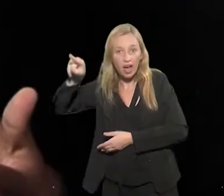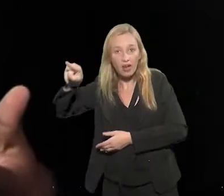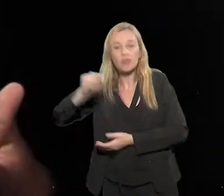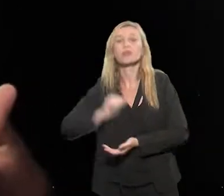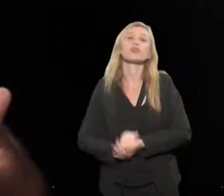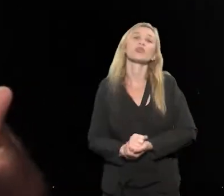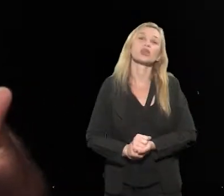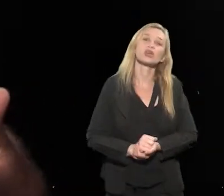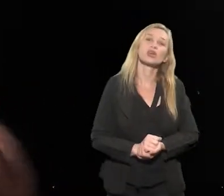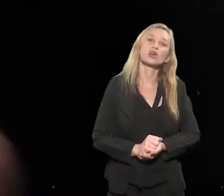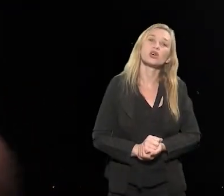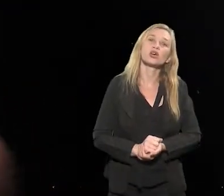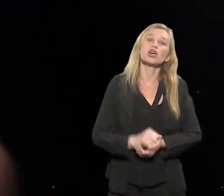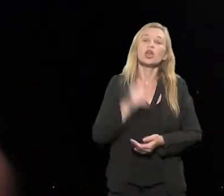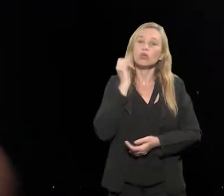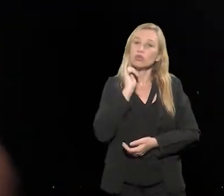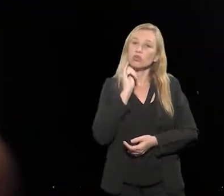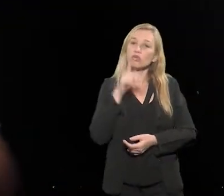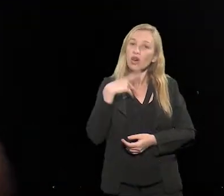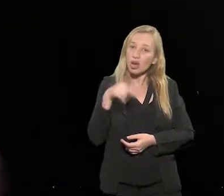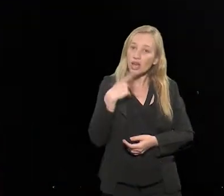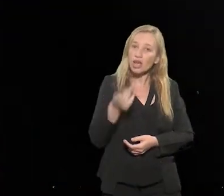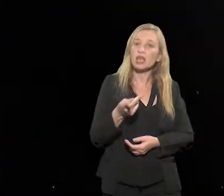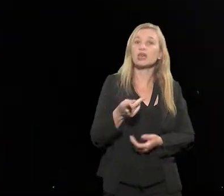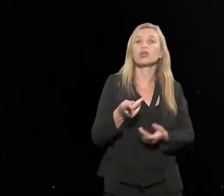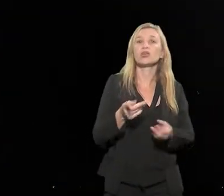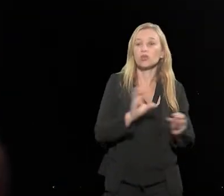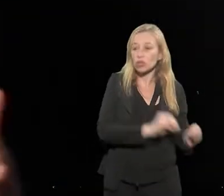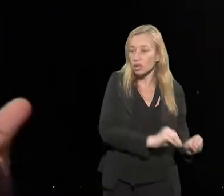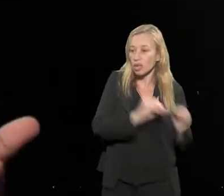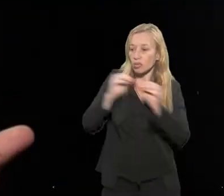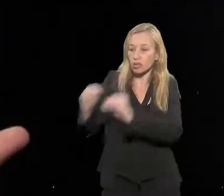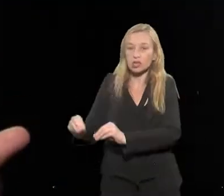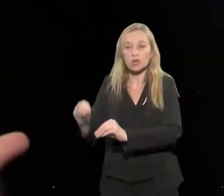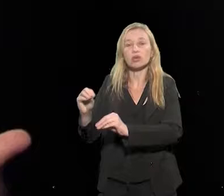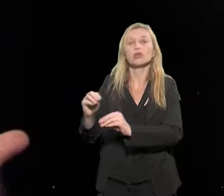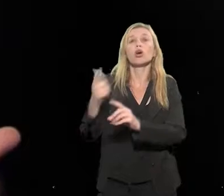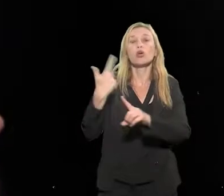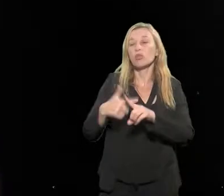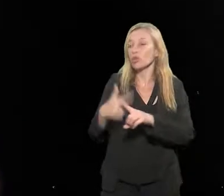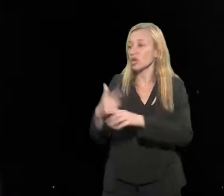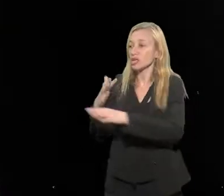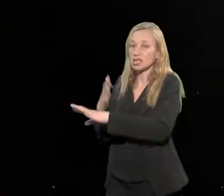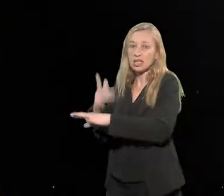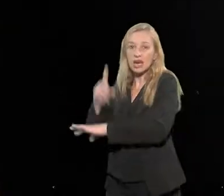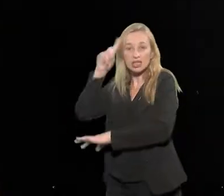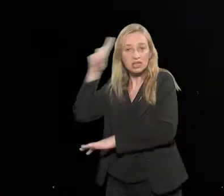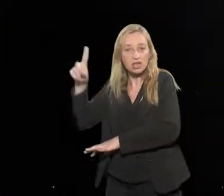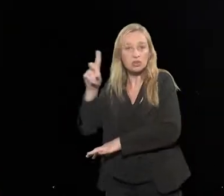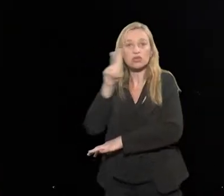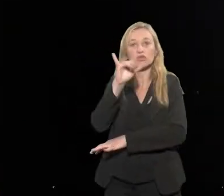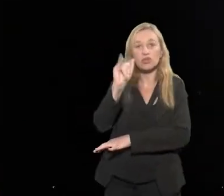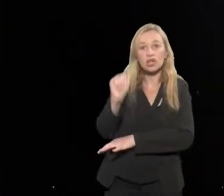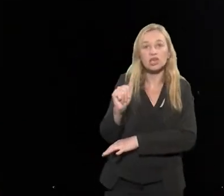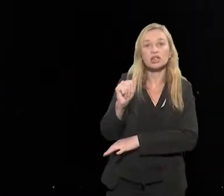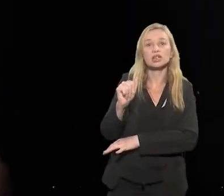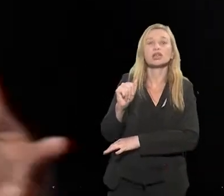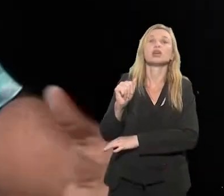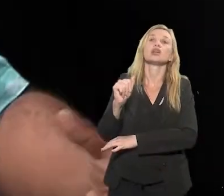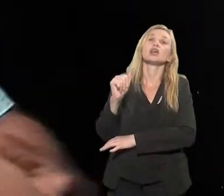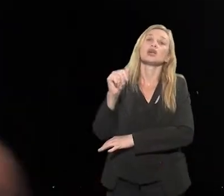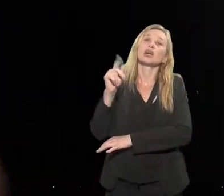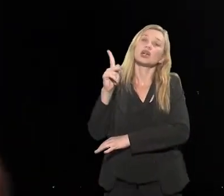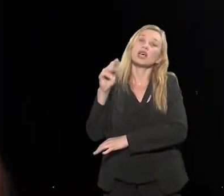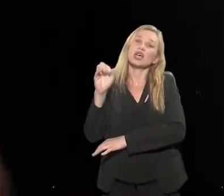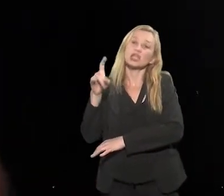Aliança eu contei um pouco da remoção, porque Cidade de Deus, Vila Kennedy, Vila Aliança, Cidade